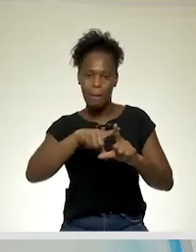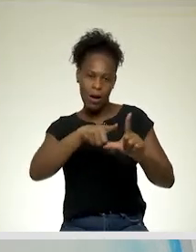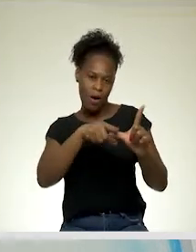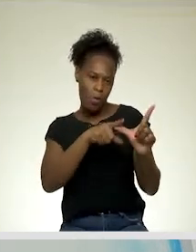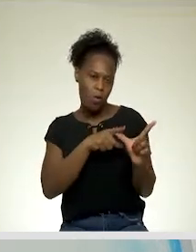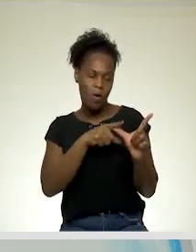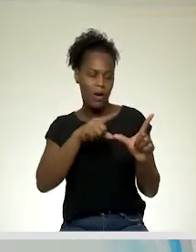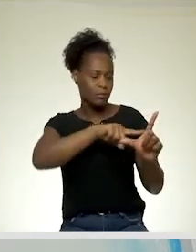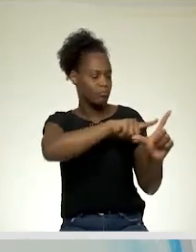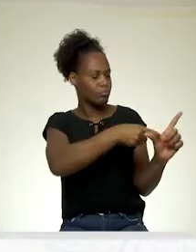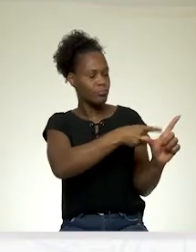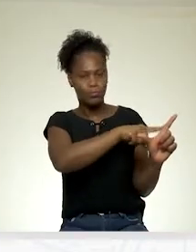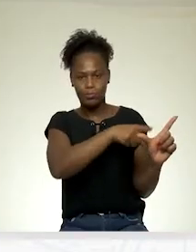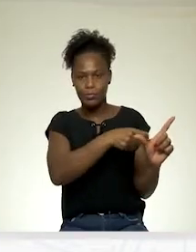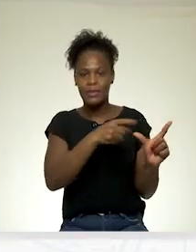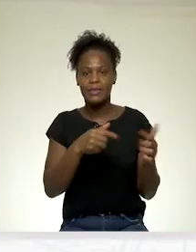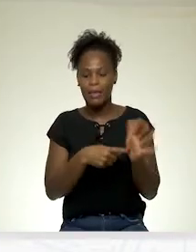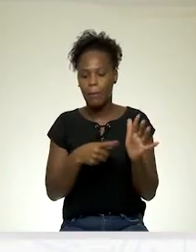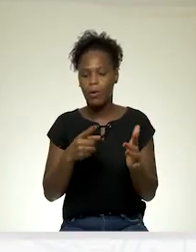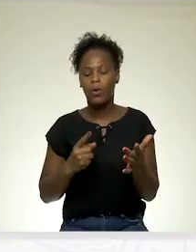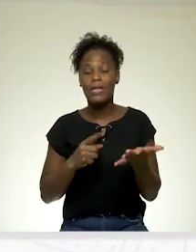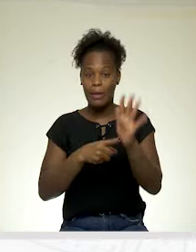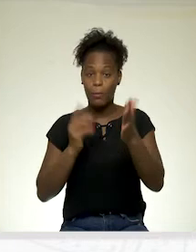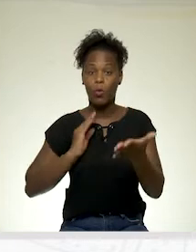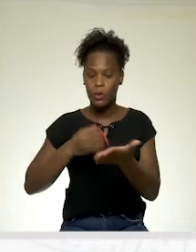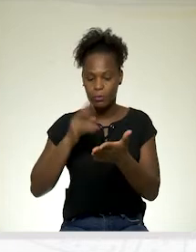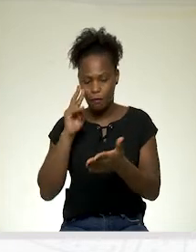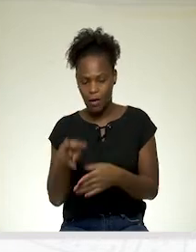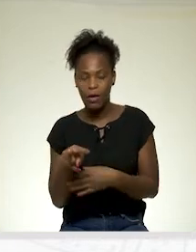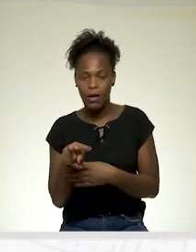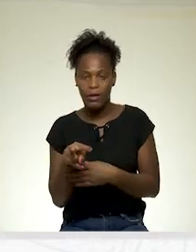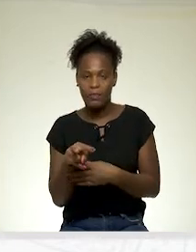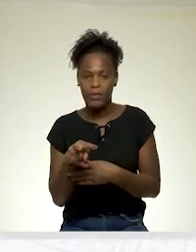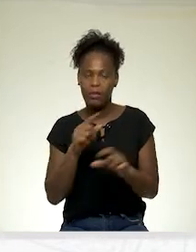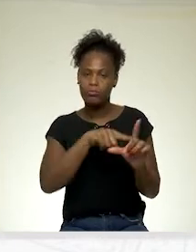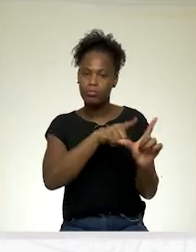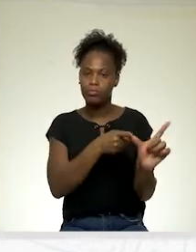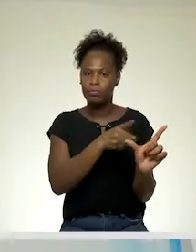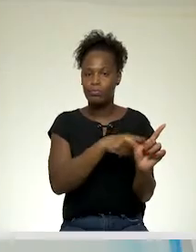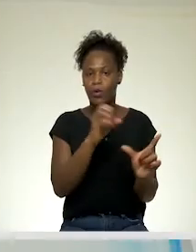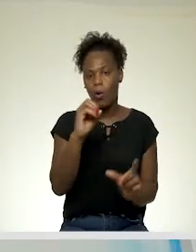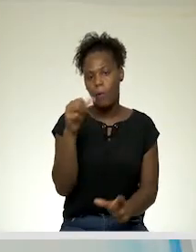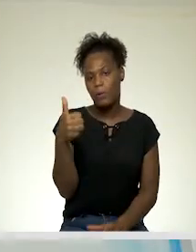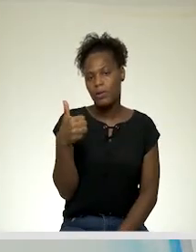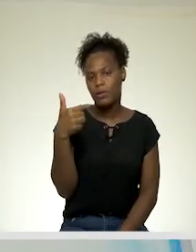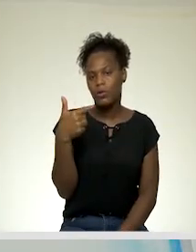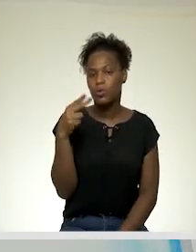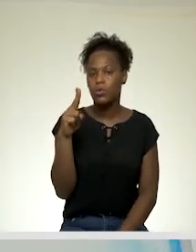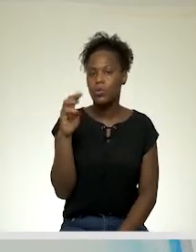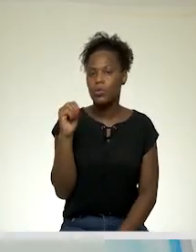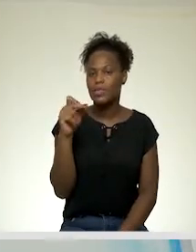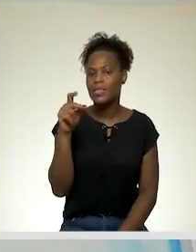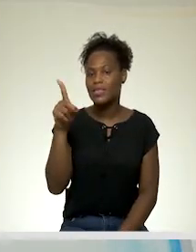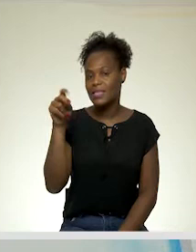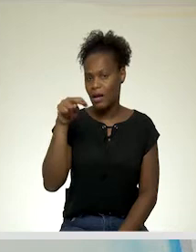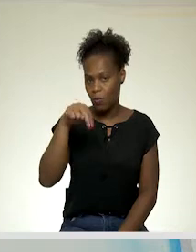ali um exemplo, último exemplo, triângulo obtusângulo. Vamos prosseguir